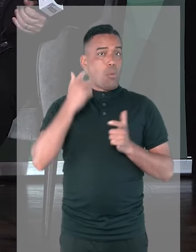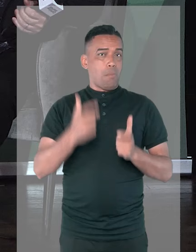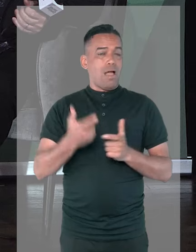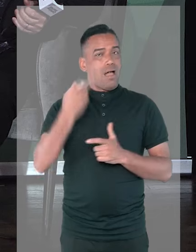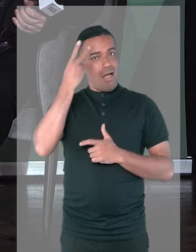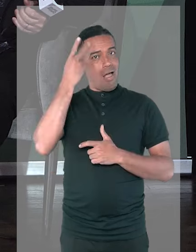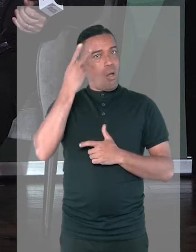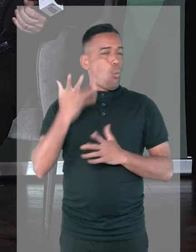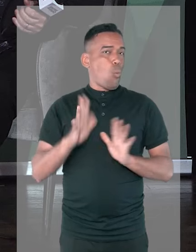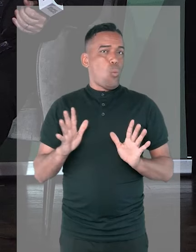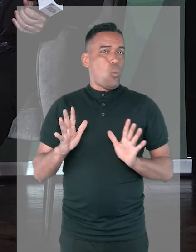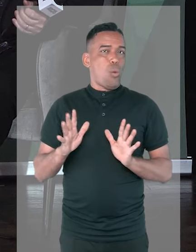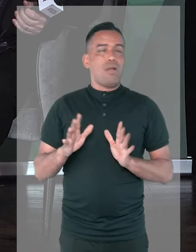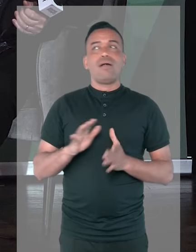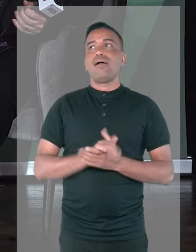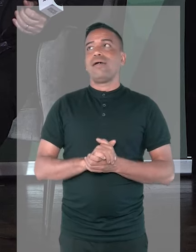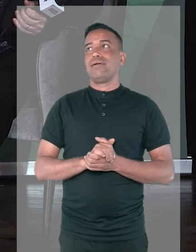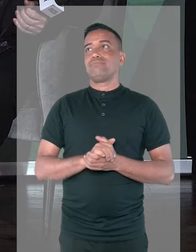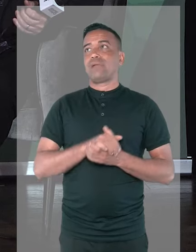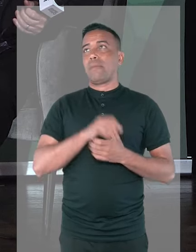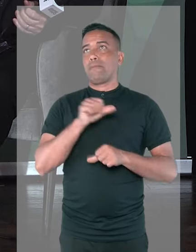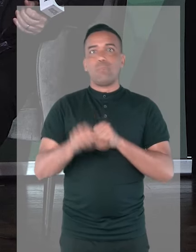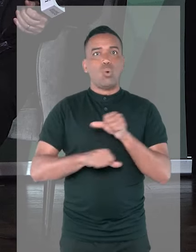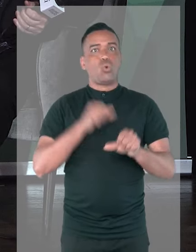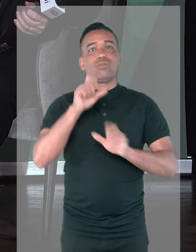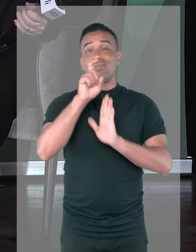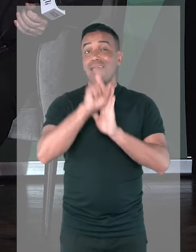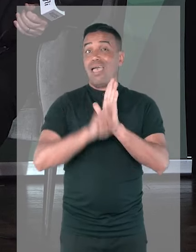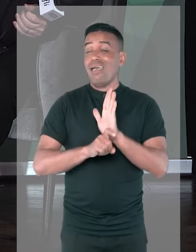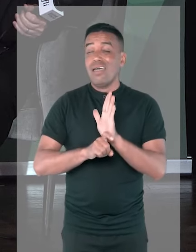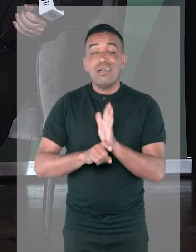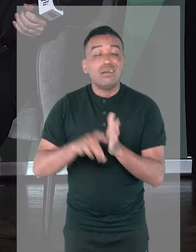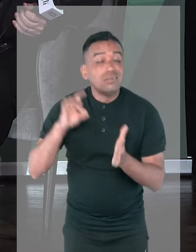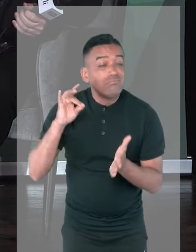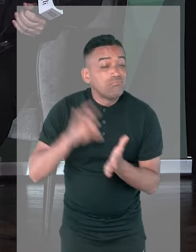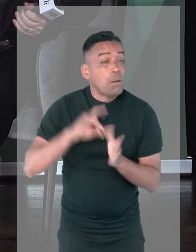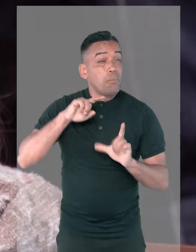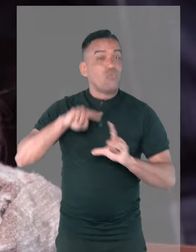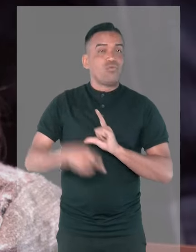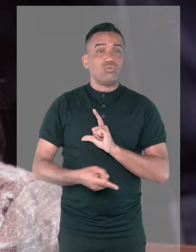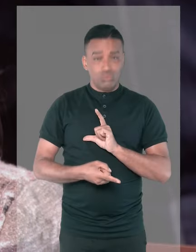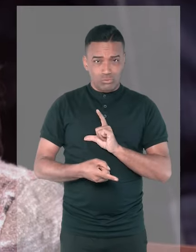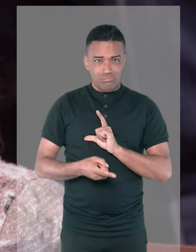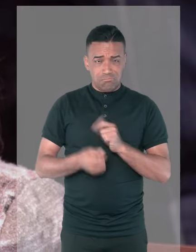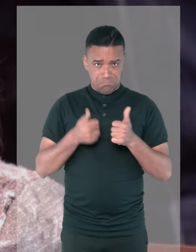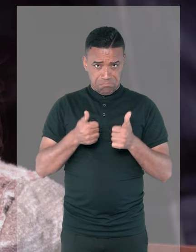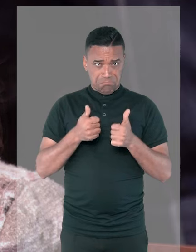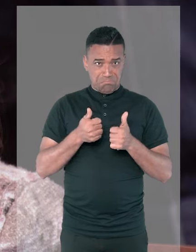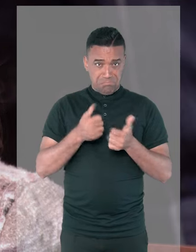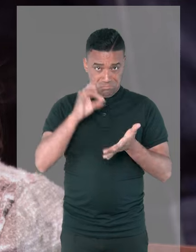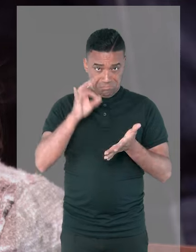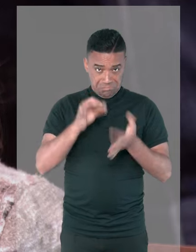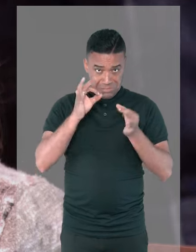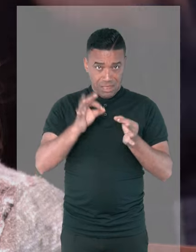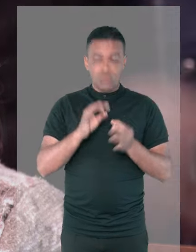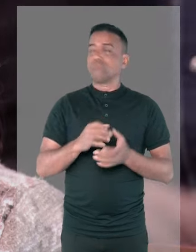ausência do lugar comum, ela se transforma num texto original. Falei boa frase? Assinaria